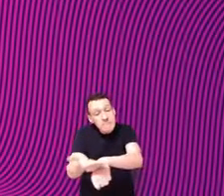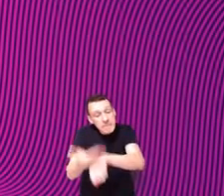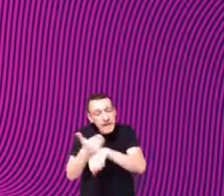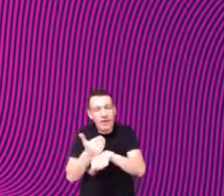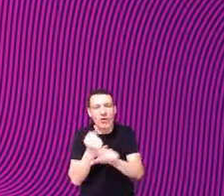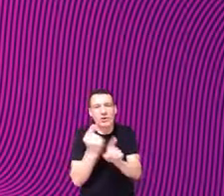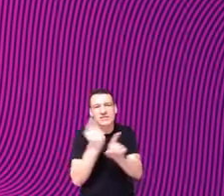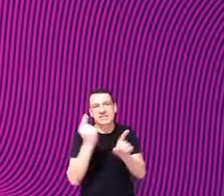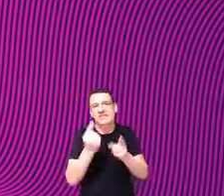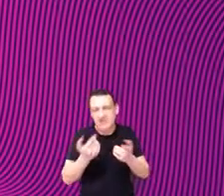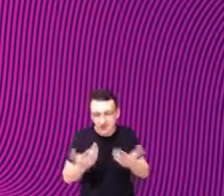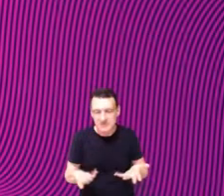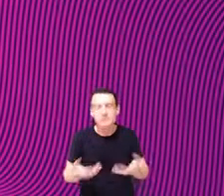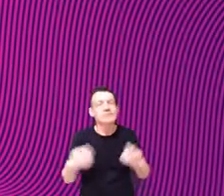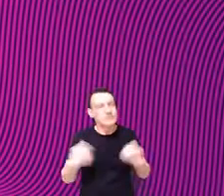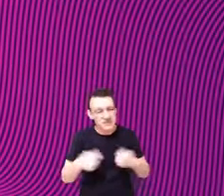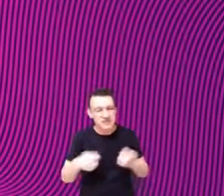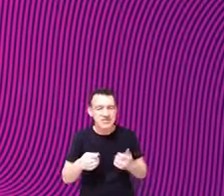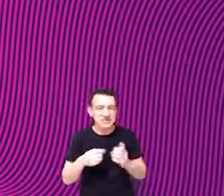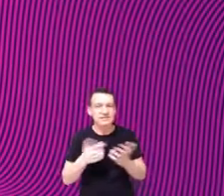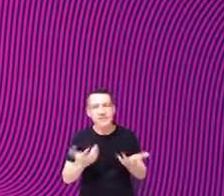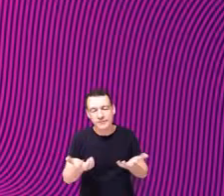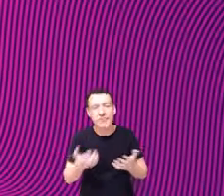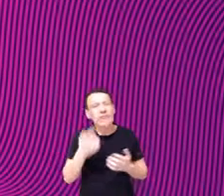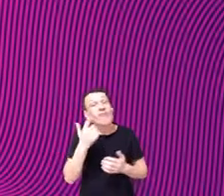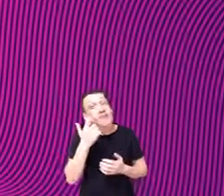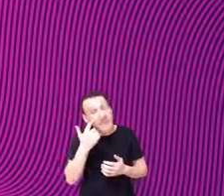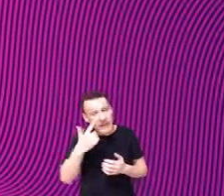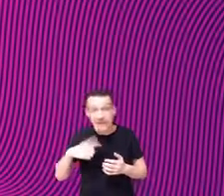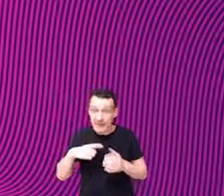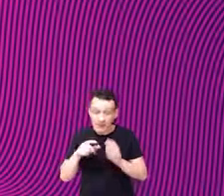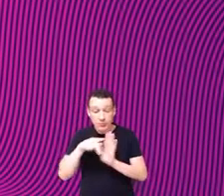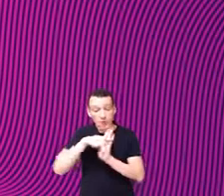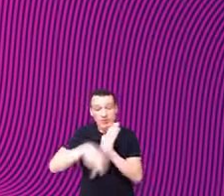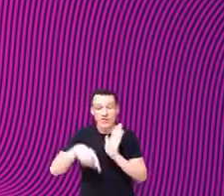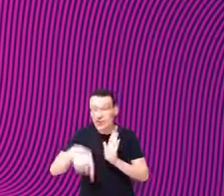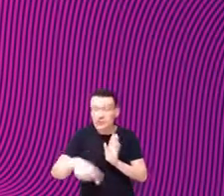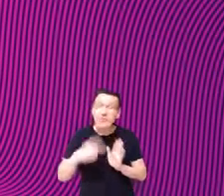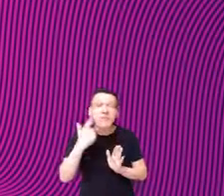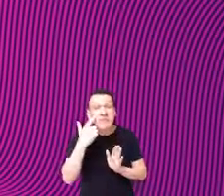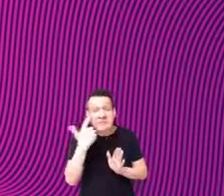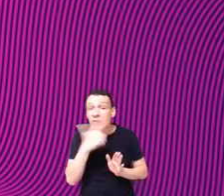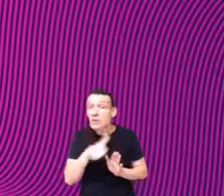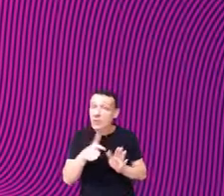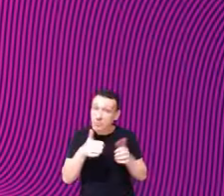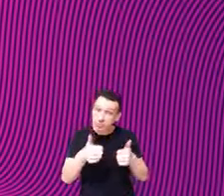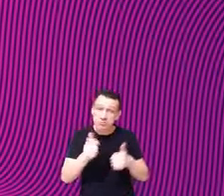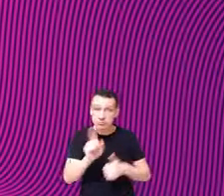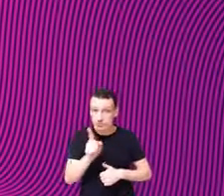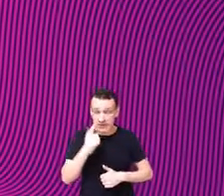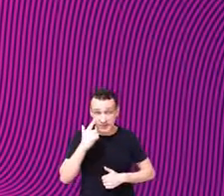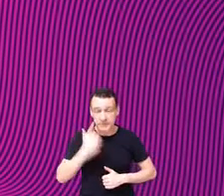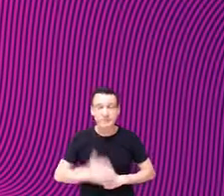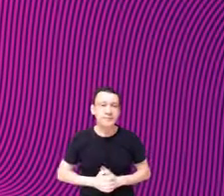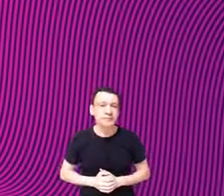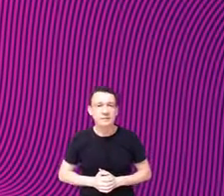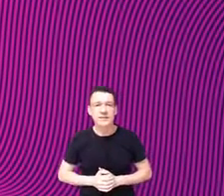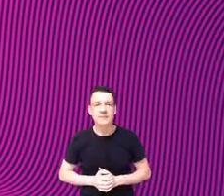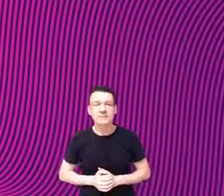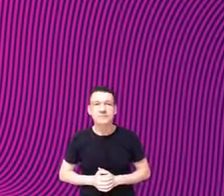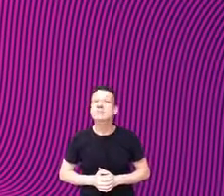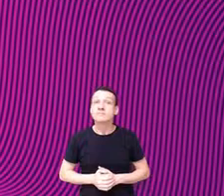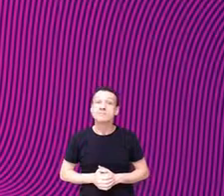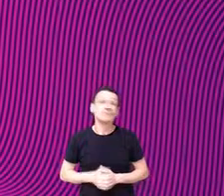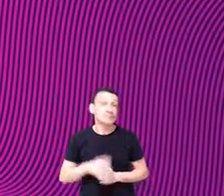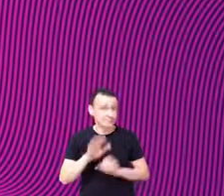diagnóstico precoce. Vamos ver se dá certo. Eu acho que uma coisa que é importante, talvez, para a gente ir fechando,